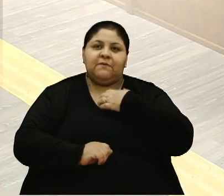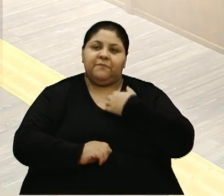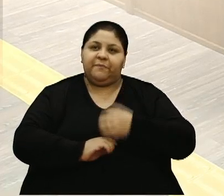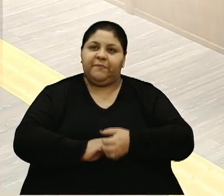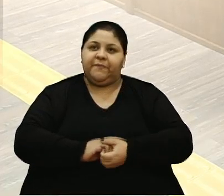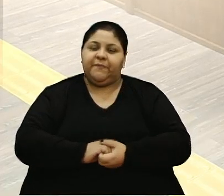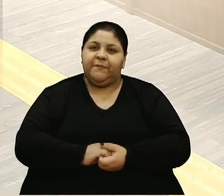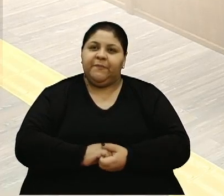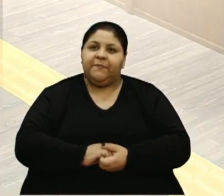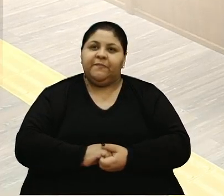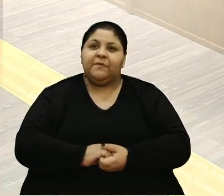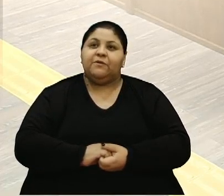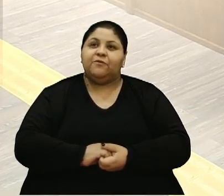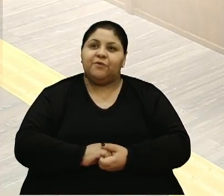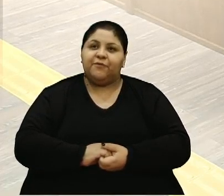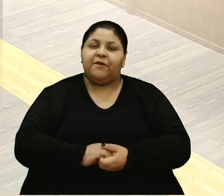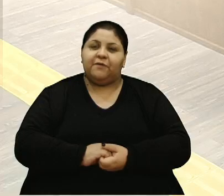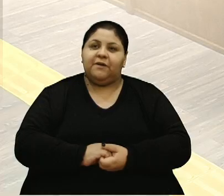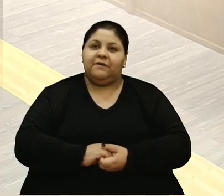na tribuna.